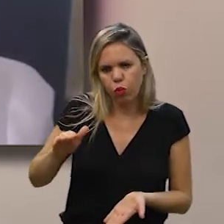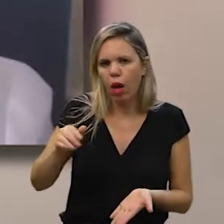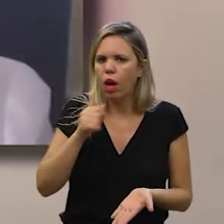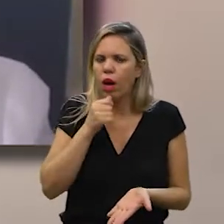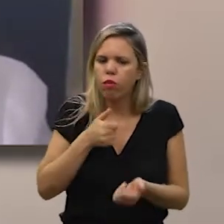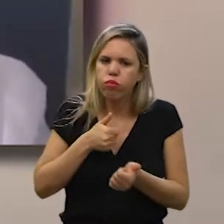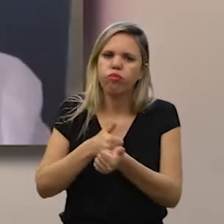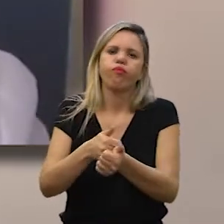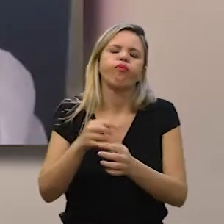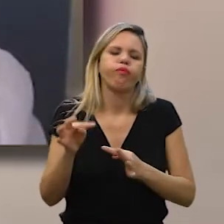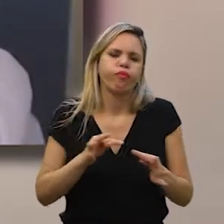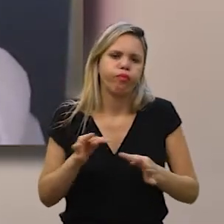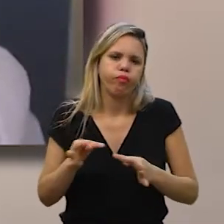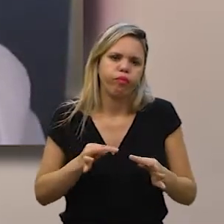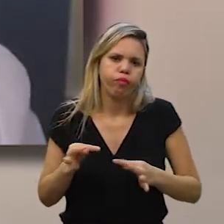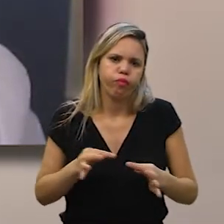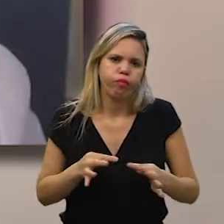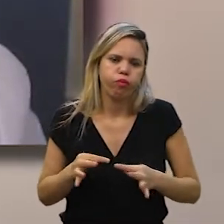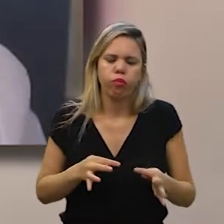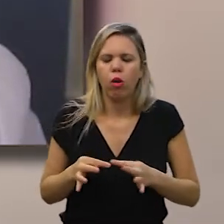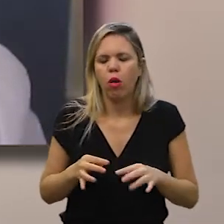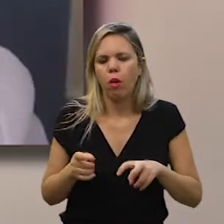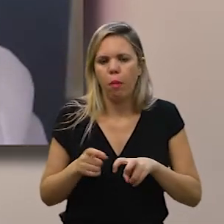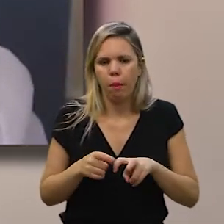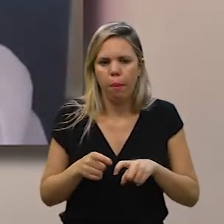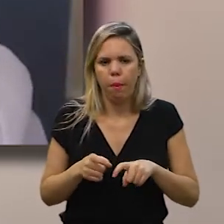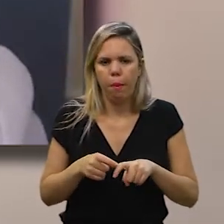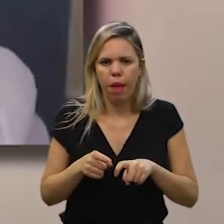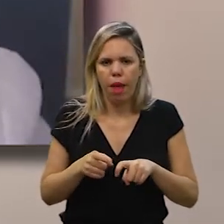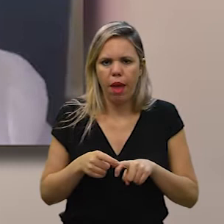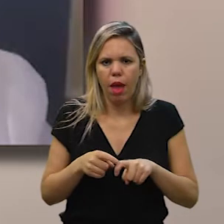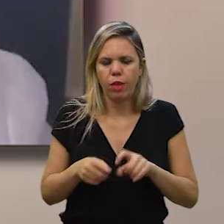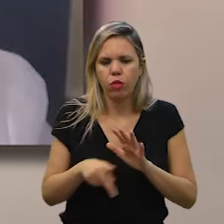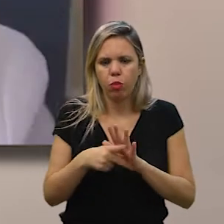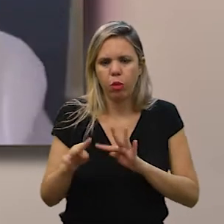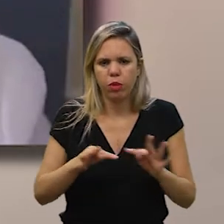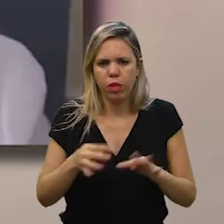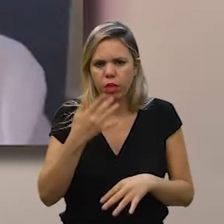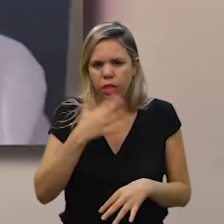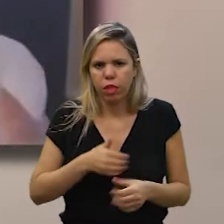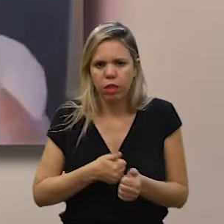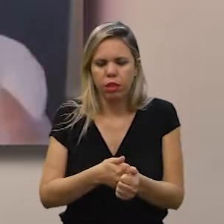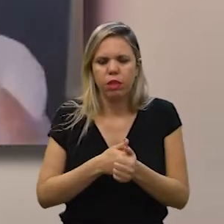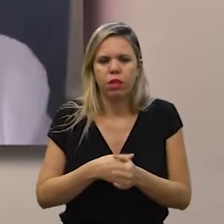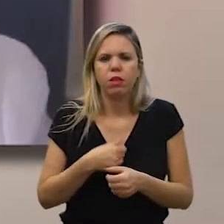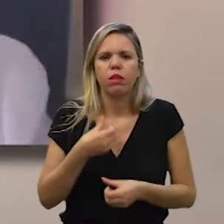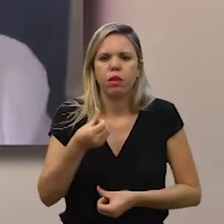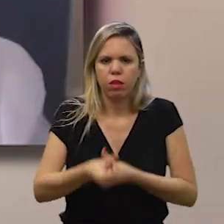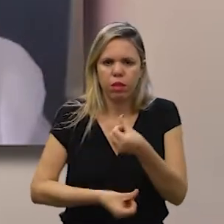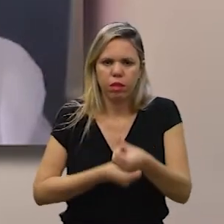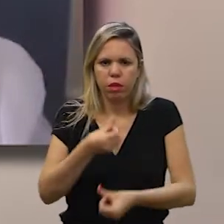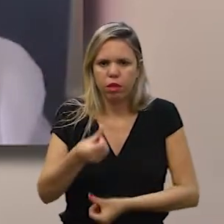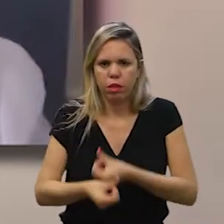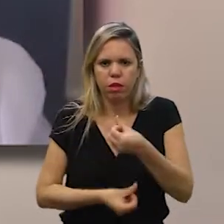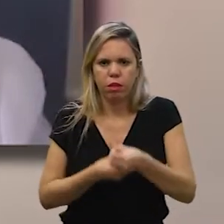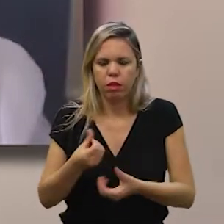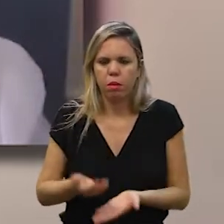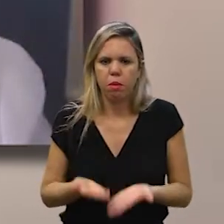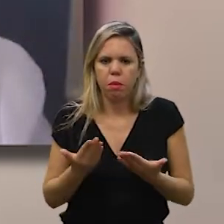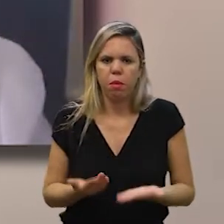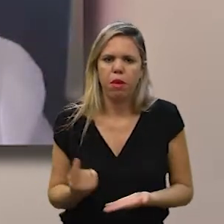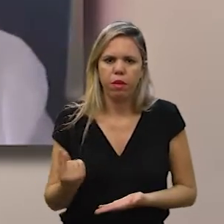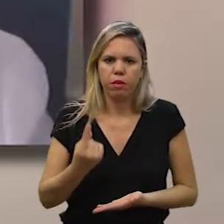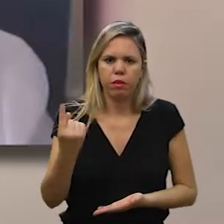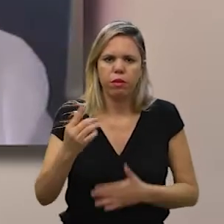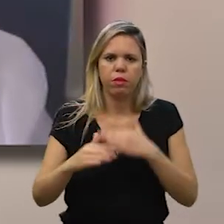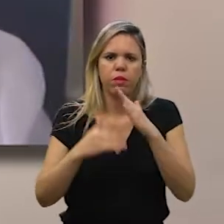estão fazendo acompanhamento no pediatra, fazendo aquele acompanhamento semestral de peso, altura, e